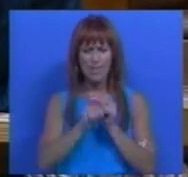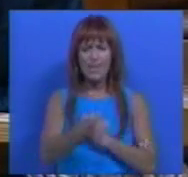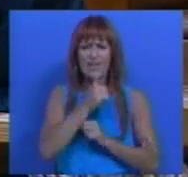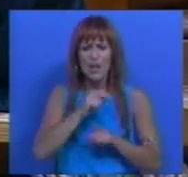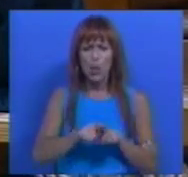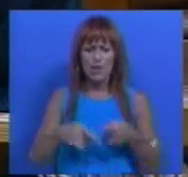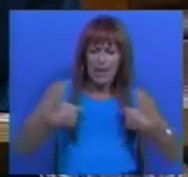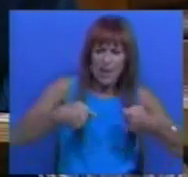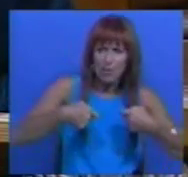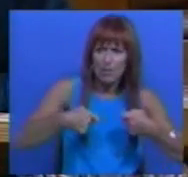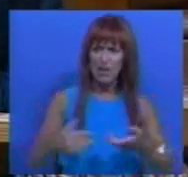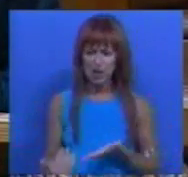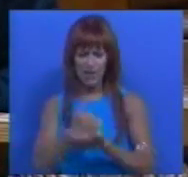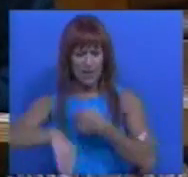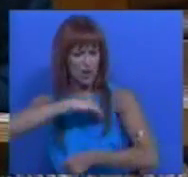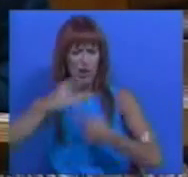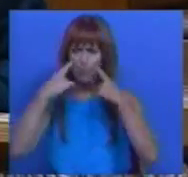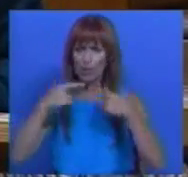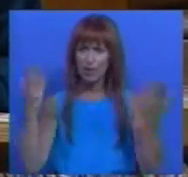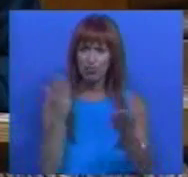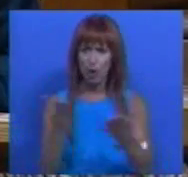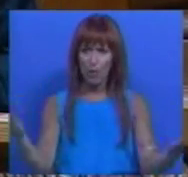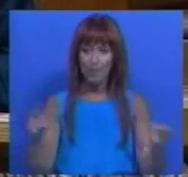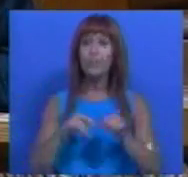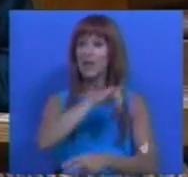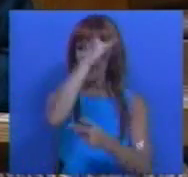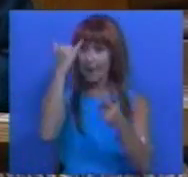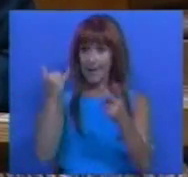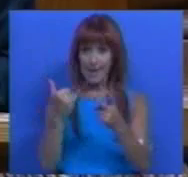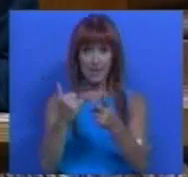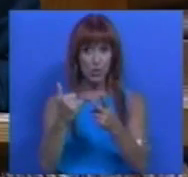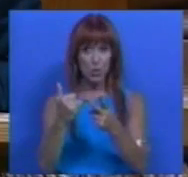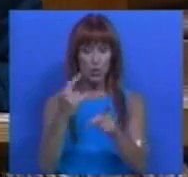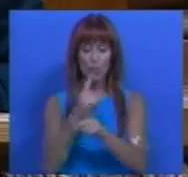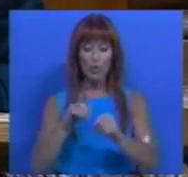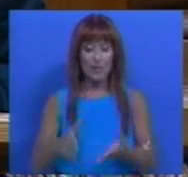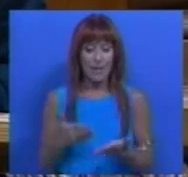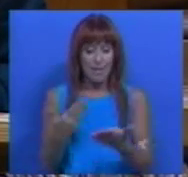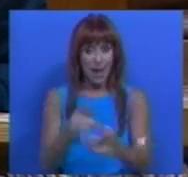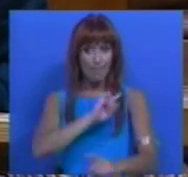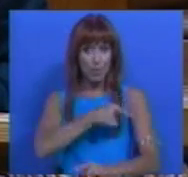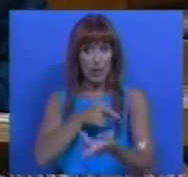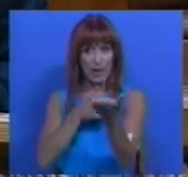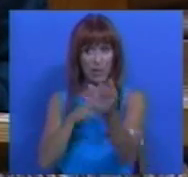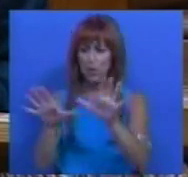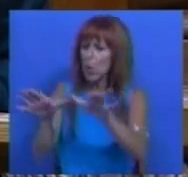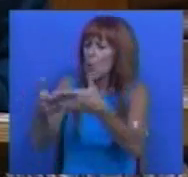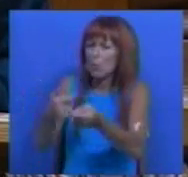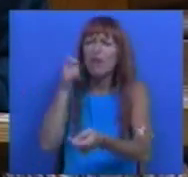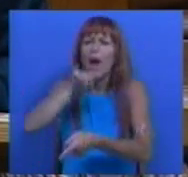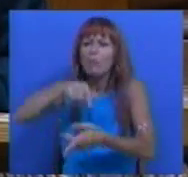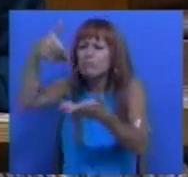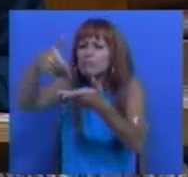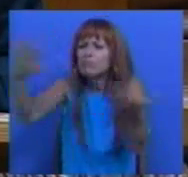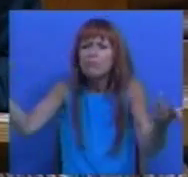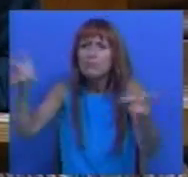das despesas e das receitas públicas. E em segundo lugar, porque entrega esse poder a um grupo anónimo,